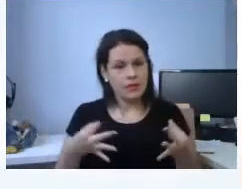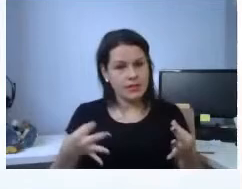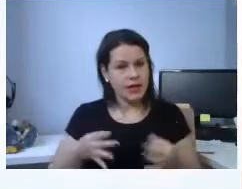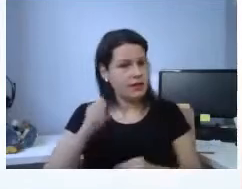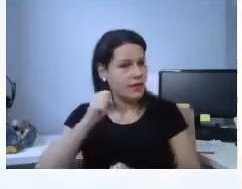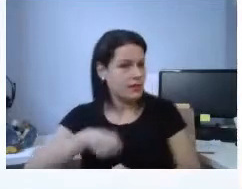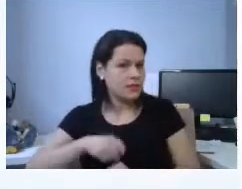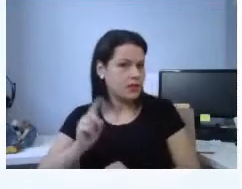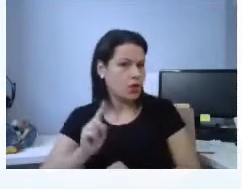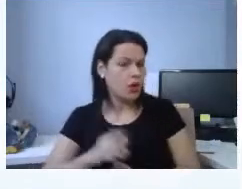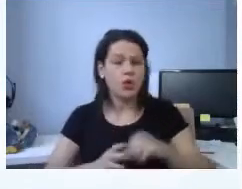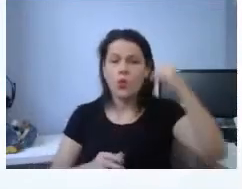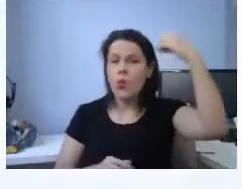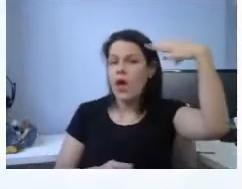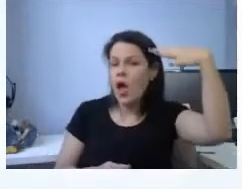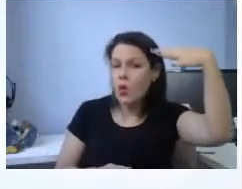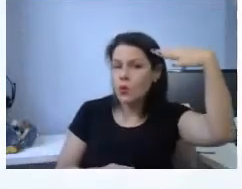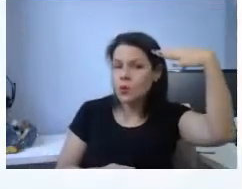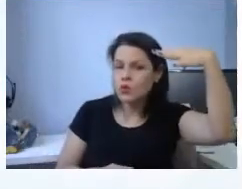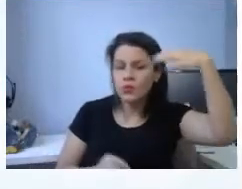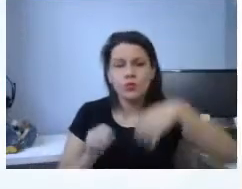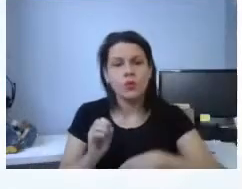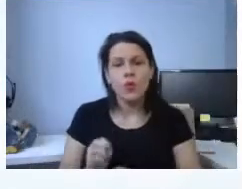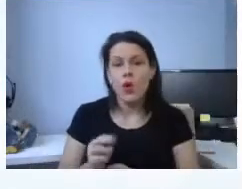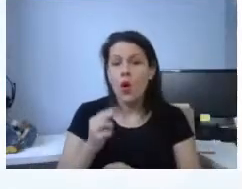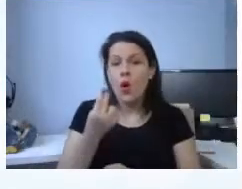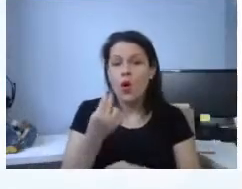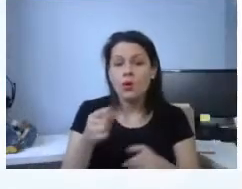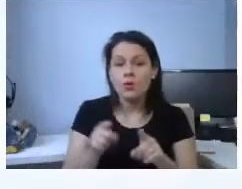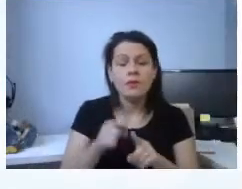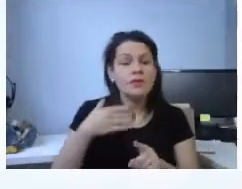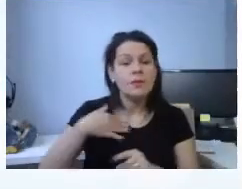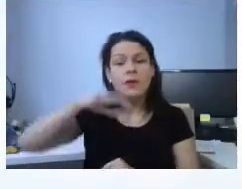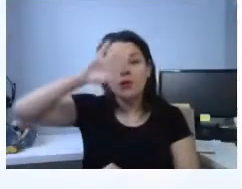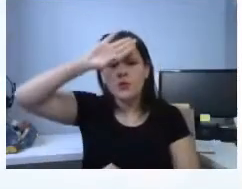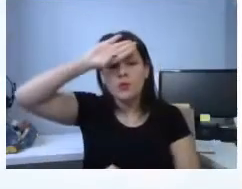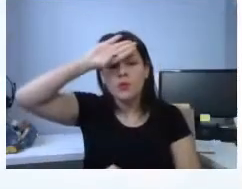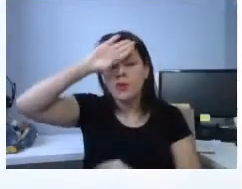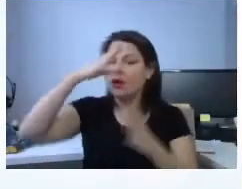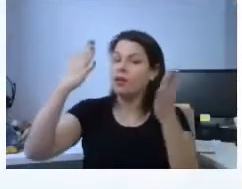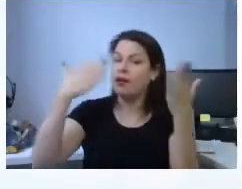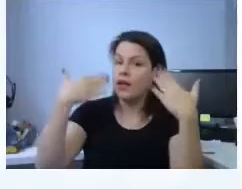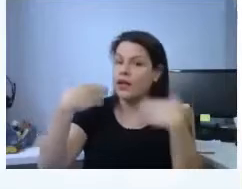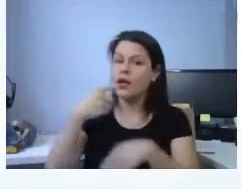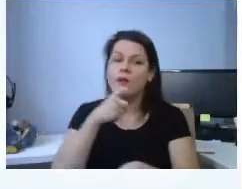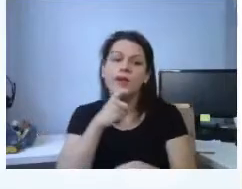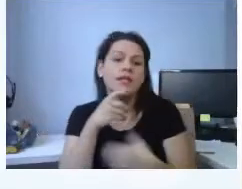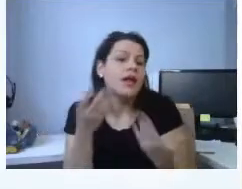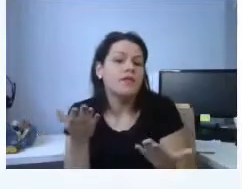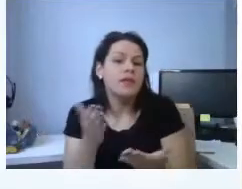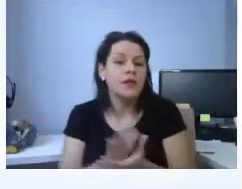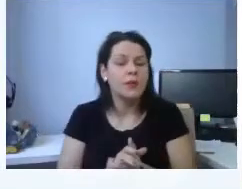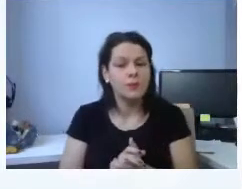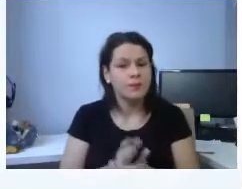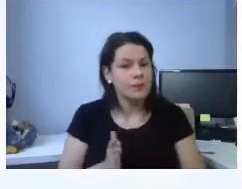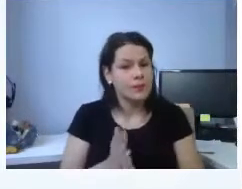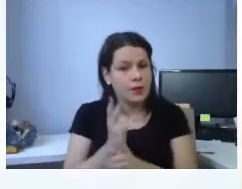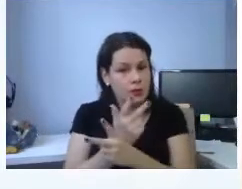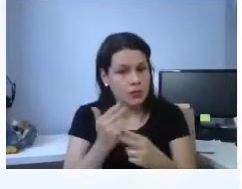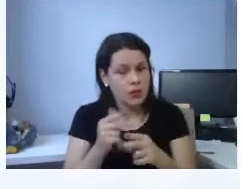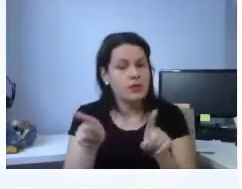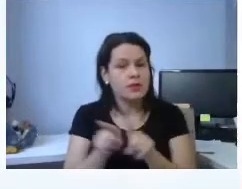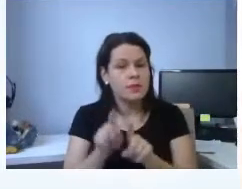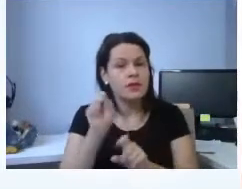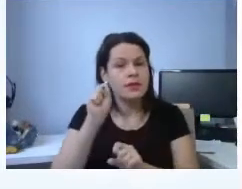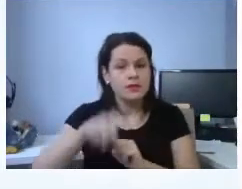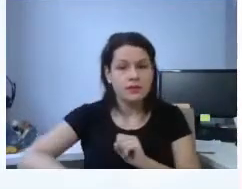a iluminação, e a questão da temperatura, enfim, são uma série de fatores que, no